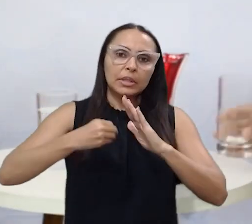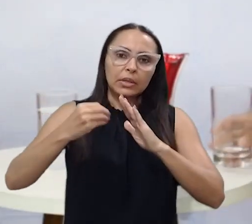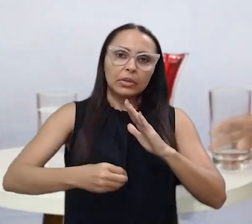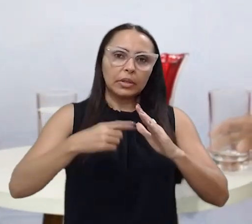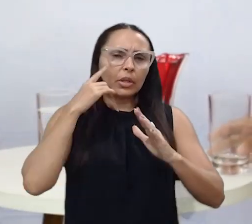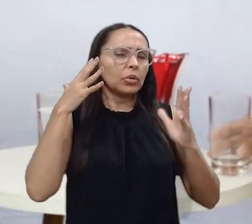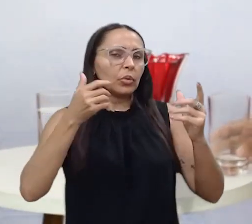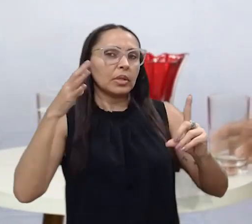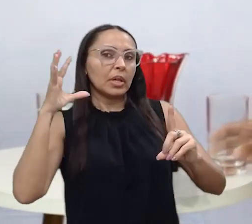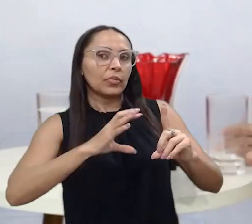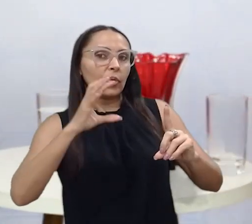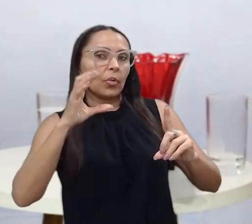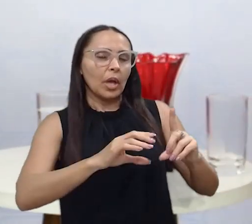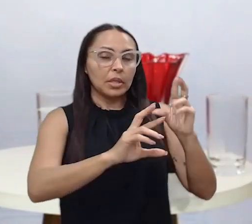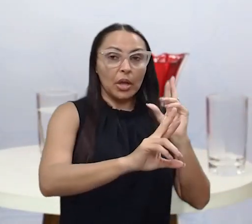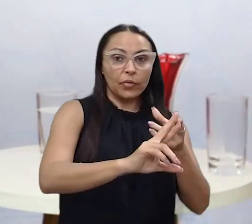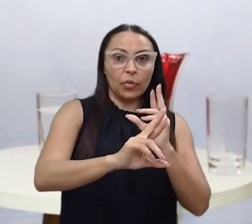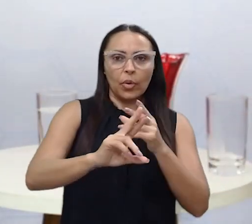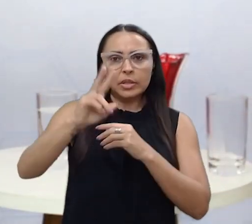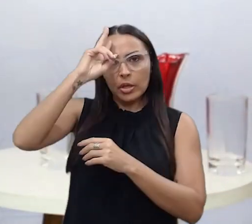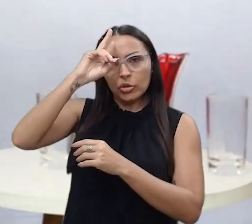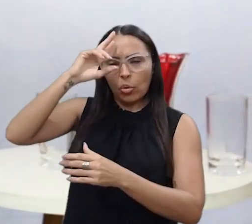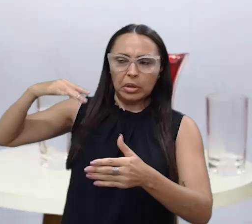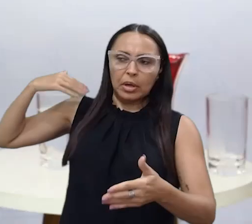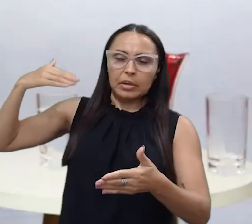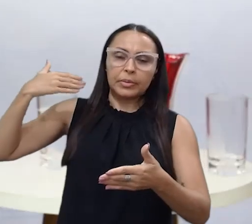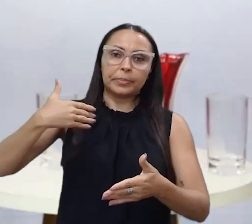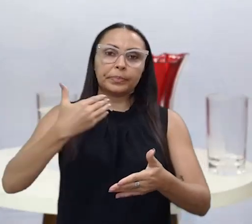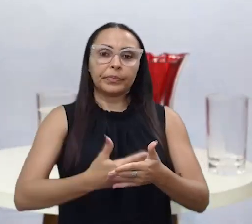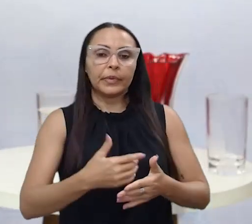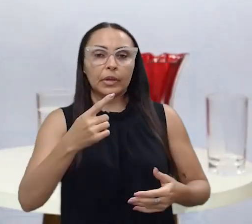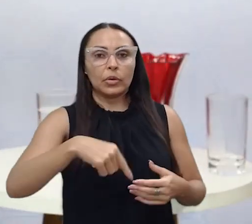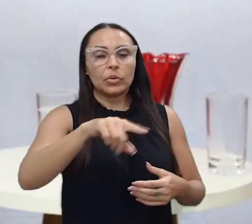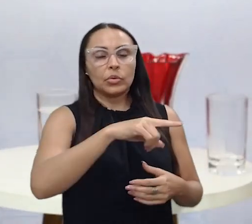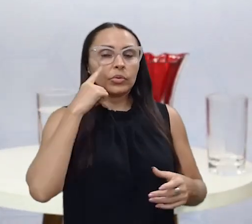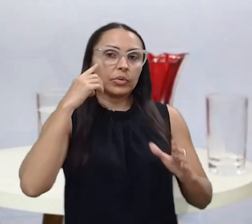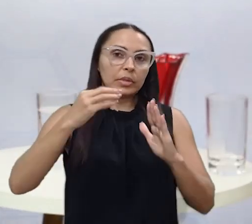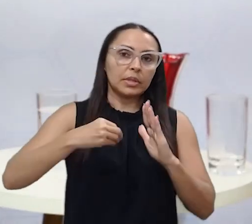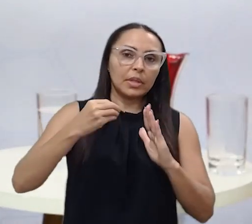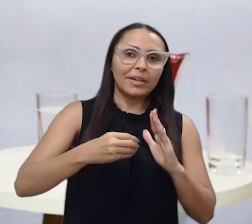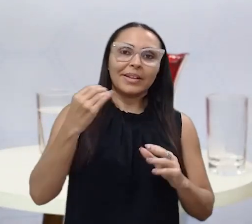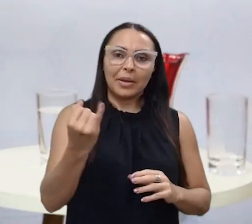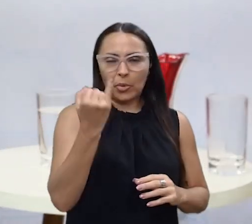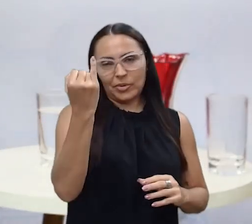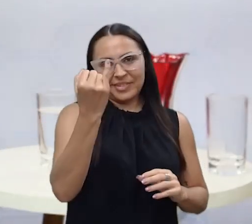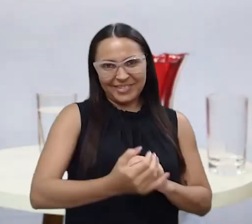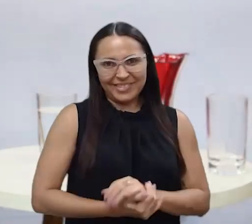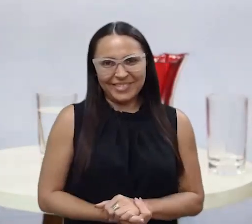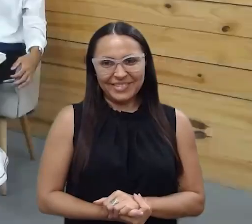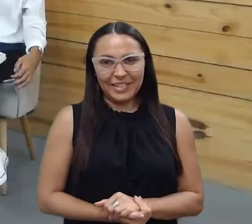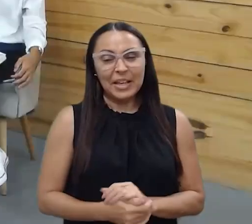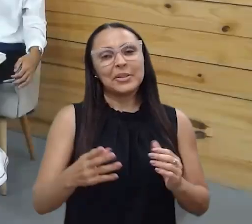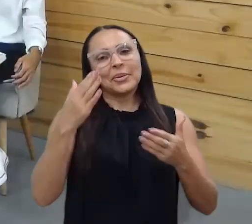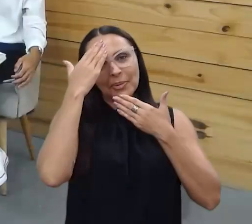todas as influências, as referências que nós temos no design brasileiro, porque sim, o nosso design brasileiro é muito potente, tá?